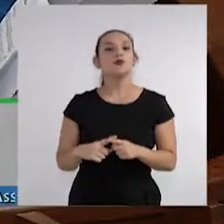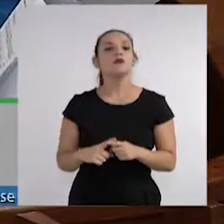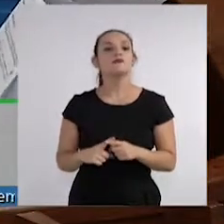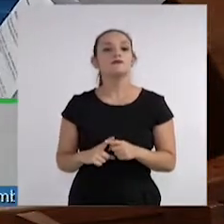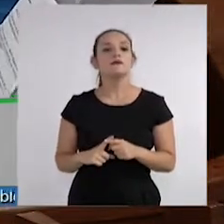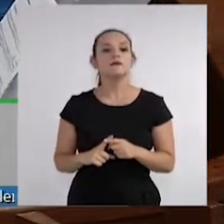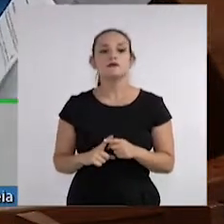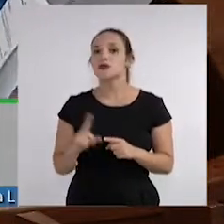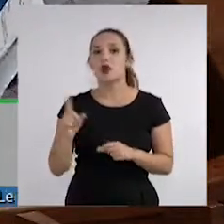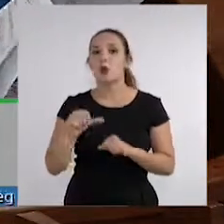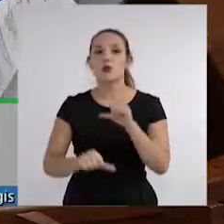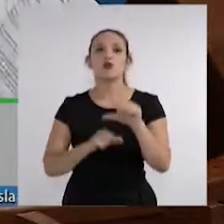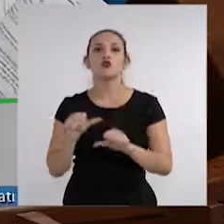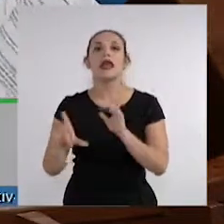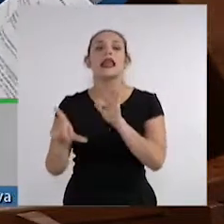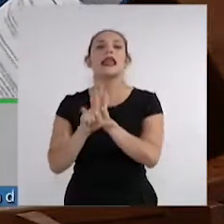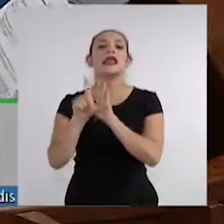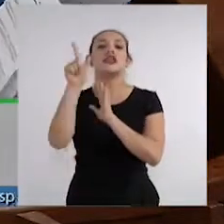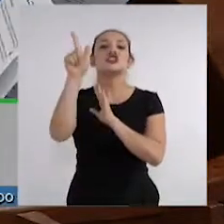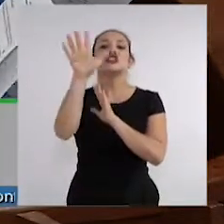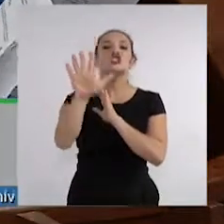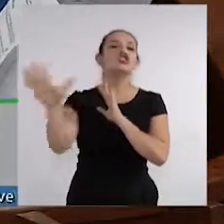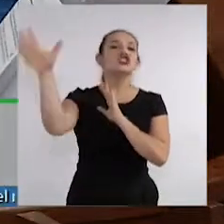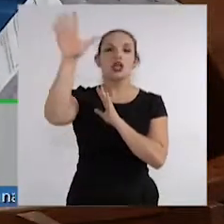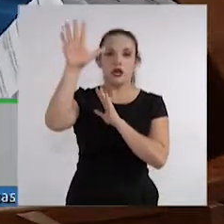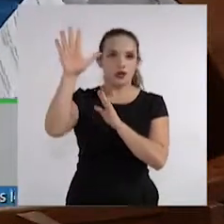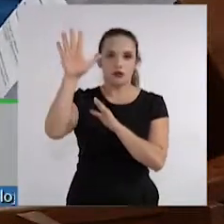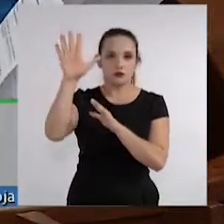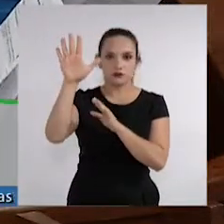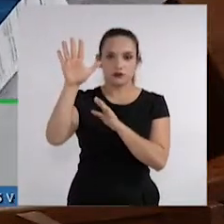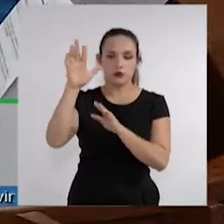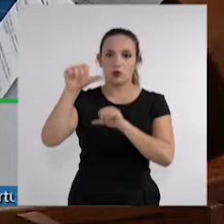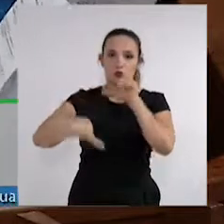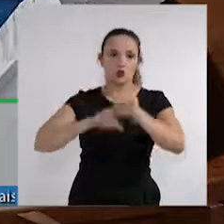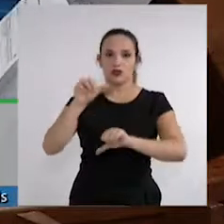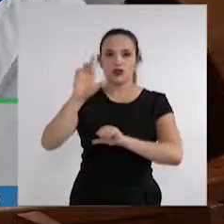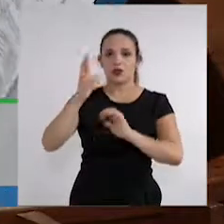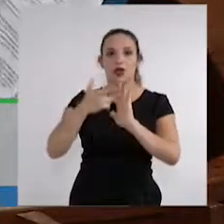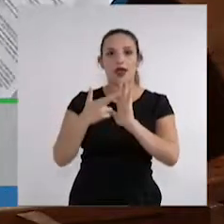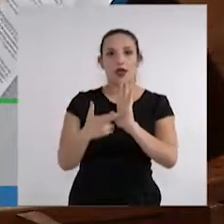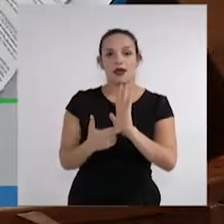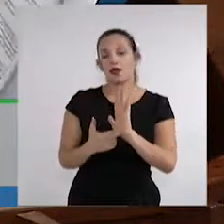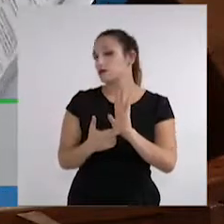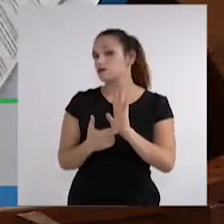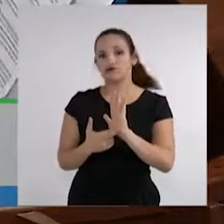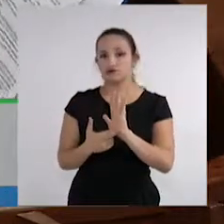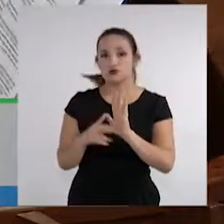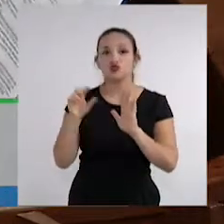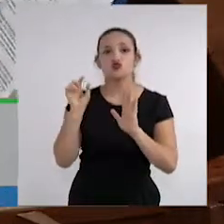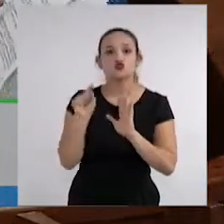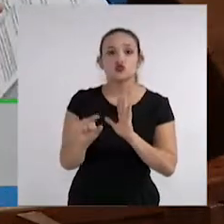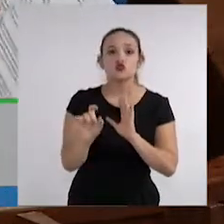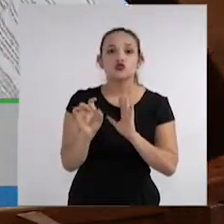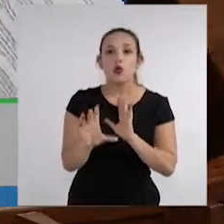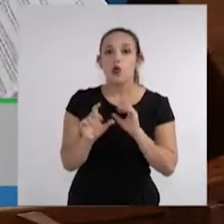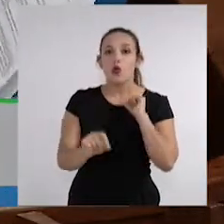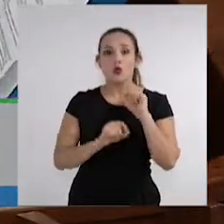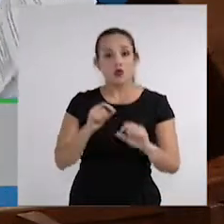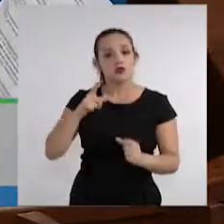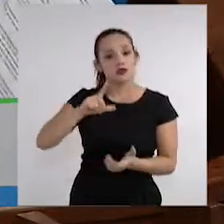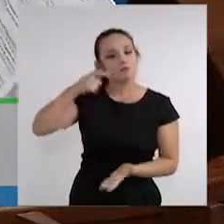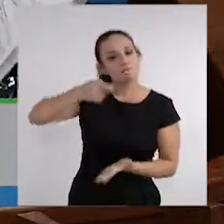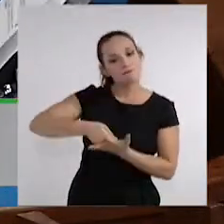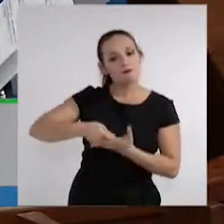alterando a lei geral, nós não estamos mudando a regra licitatória. O que nós estamos fazendo é apenas dar efetivo